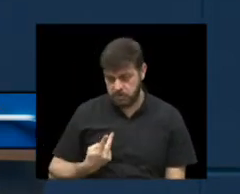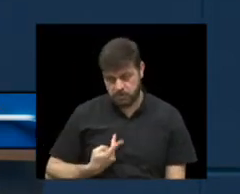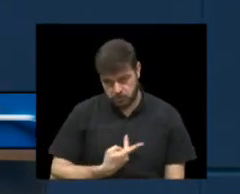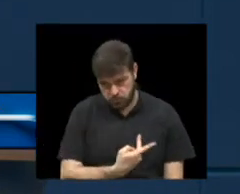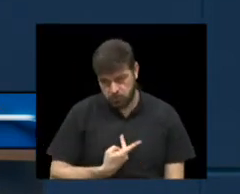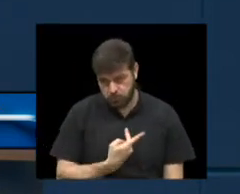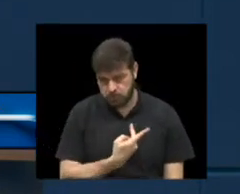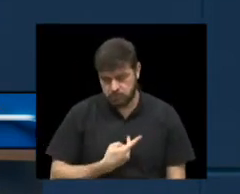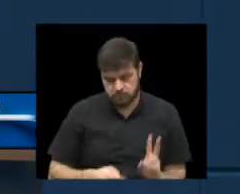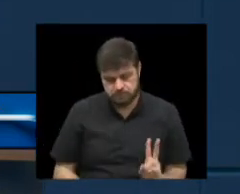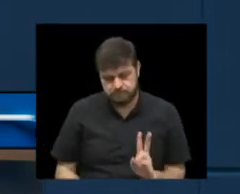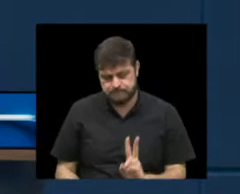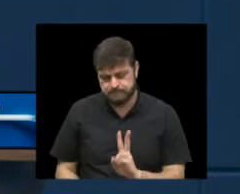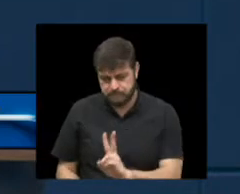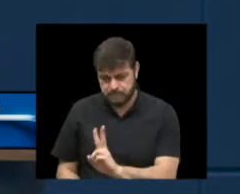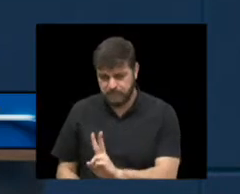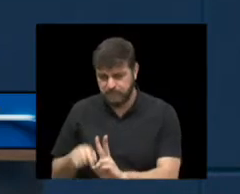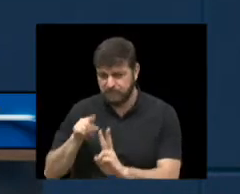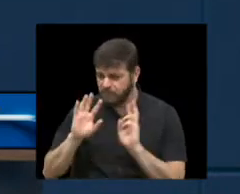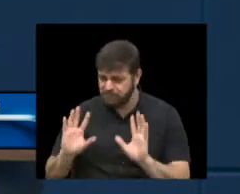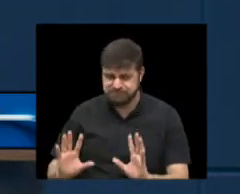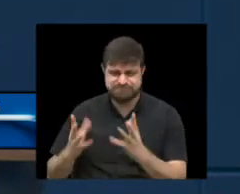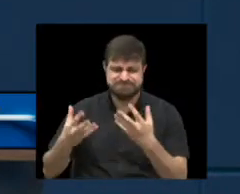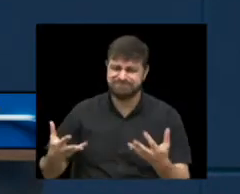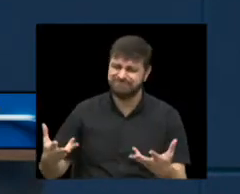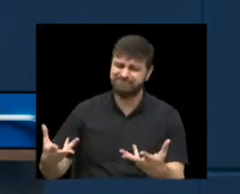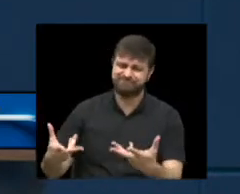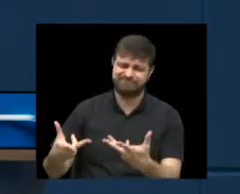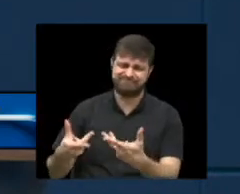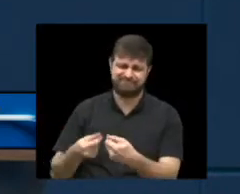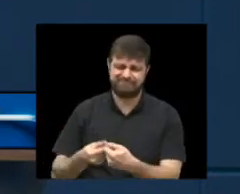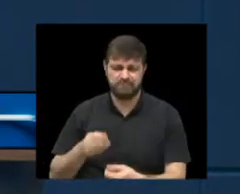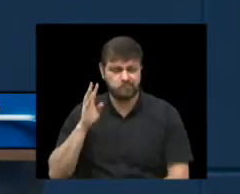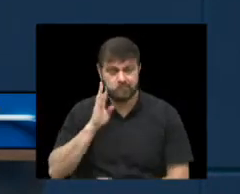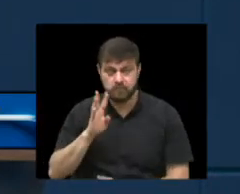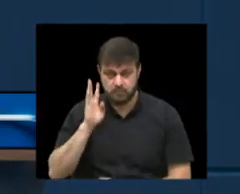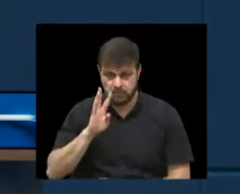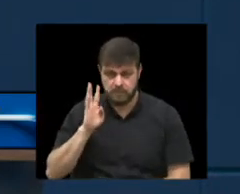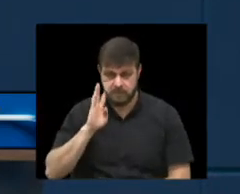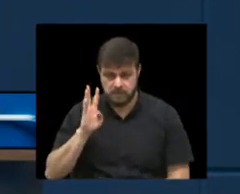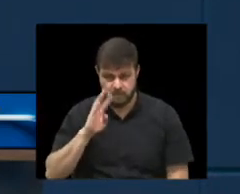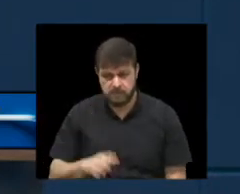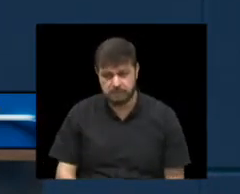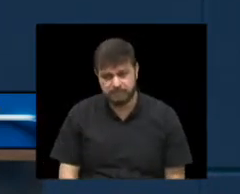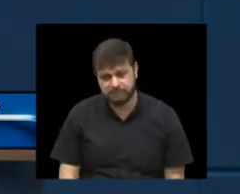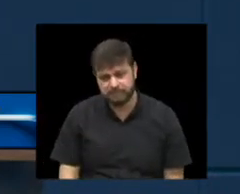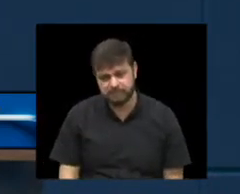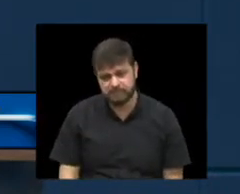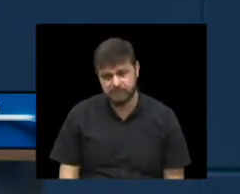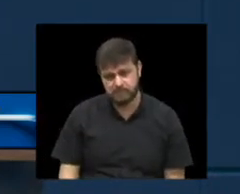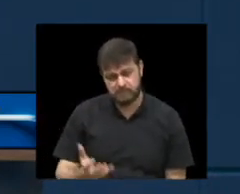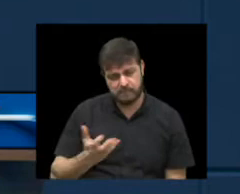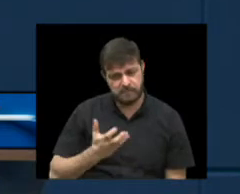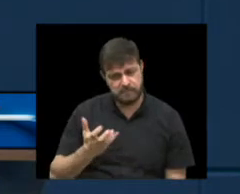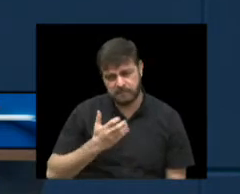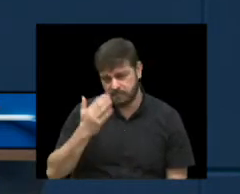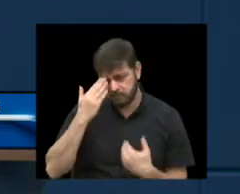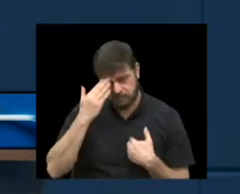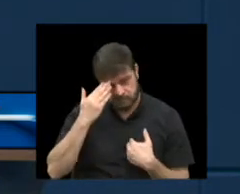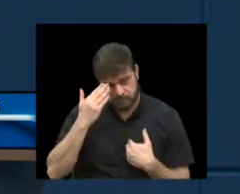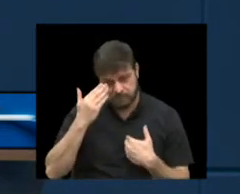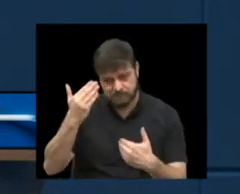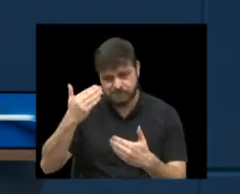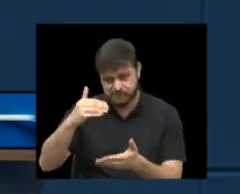foi um evento muito bom e um evento muito bacana. Então, eu gostaria de agradecer mais uma vez